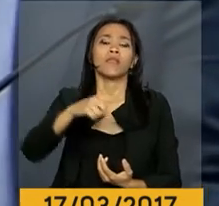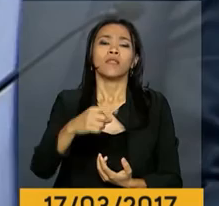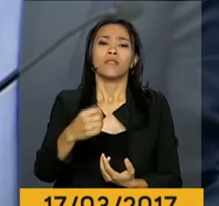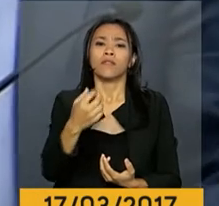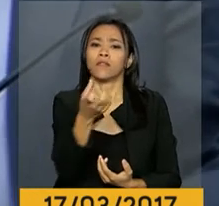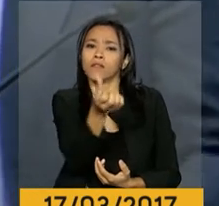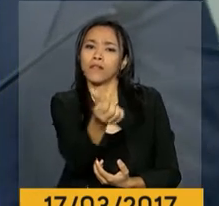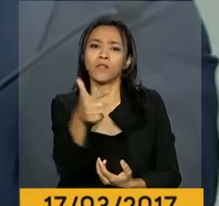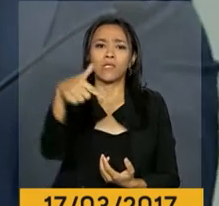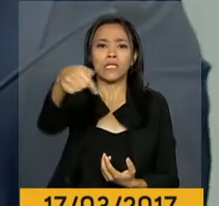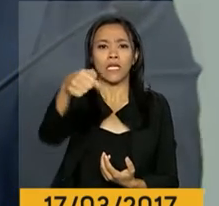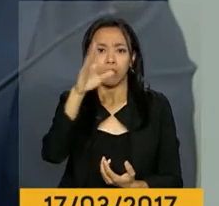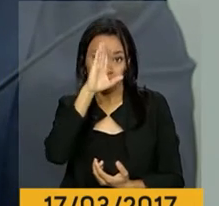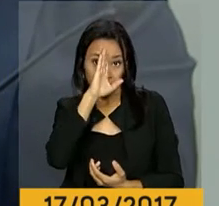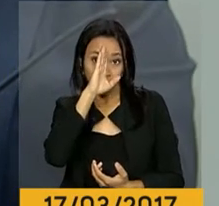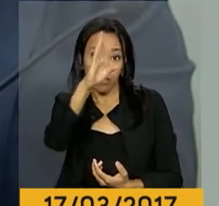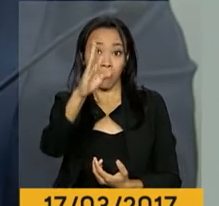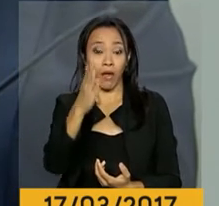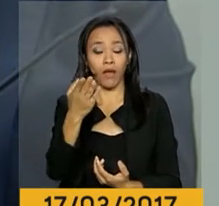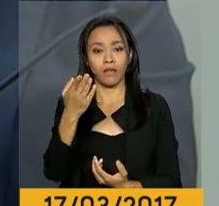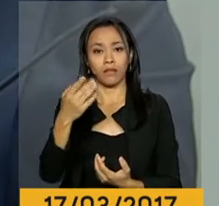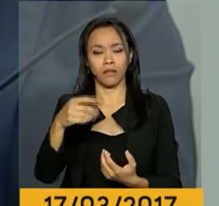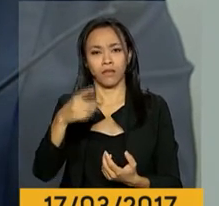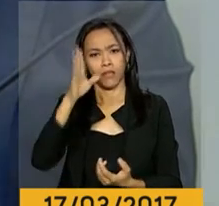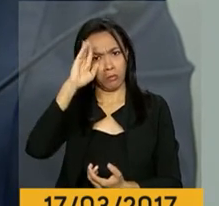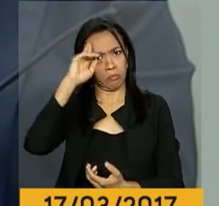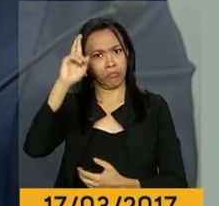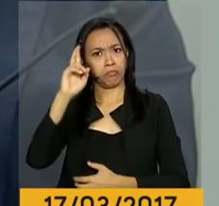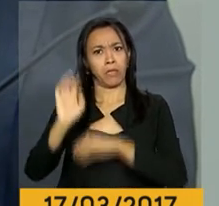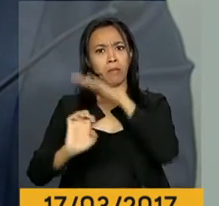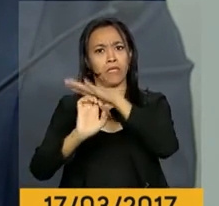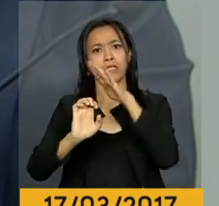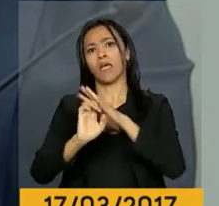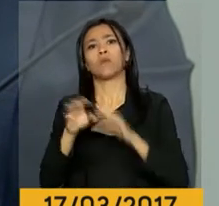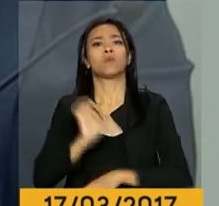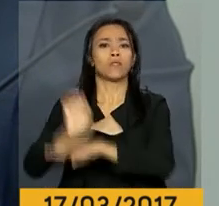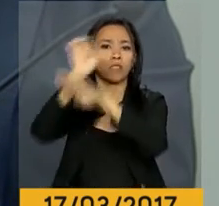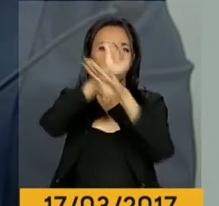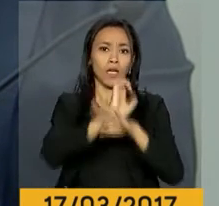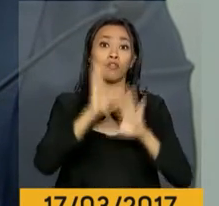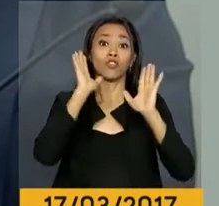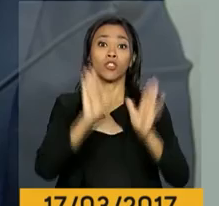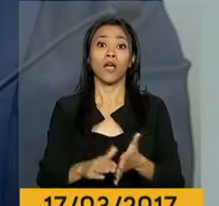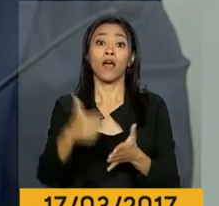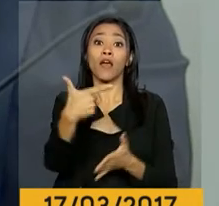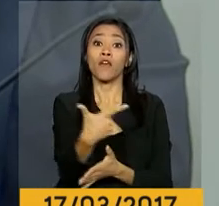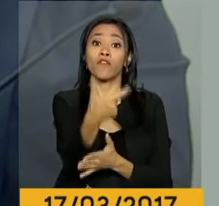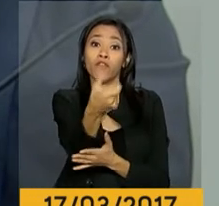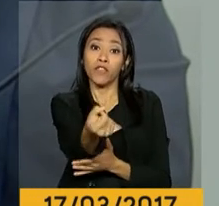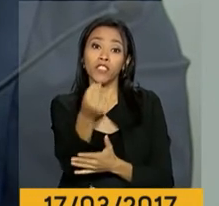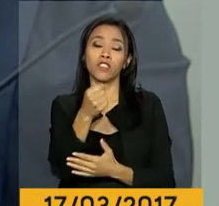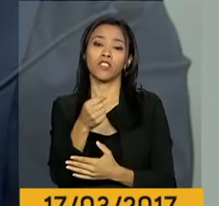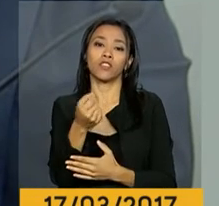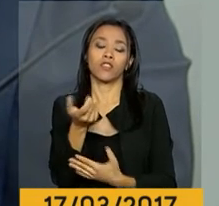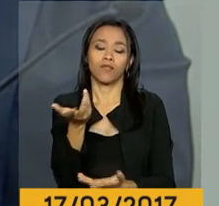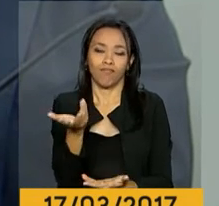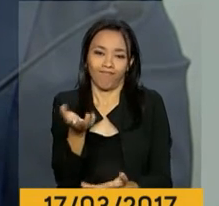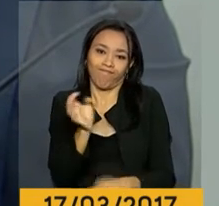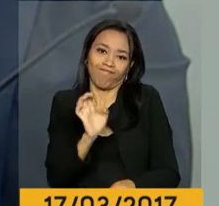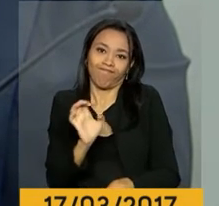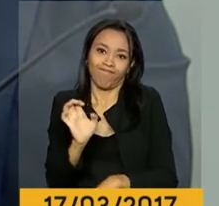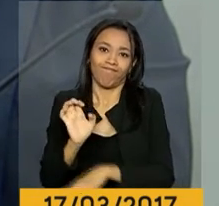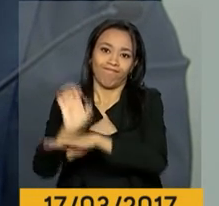empresários desses estados. E nós, a esta altura, já recebemos 20 estados da Federação Brasileira, e